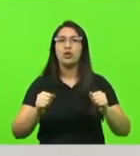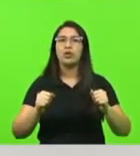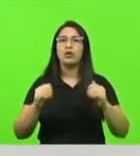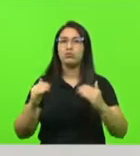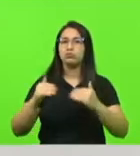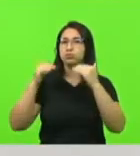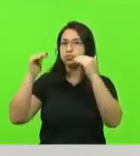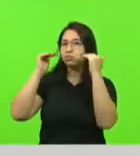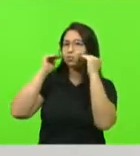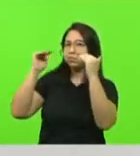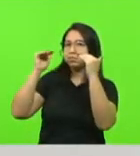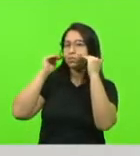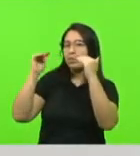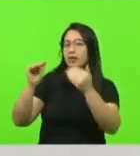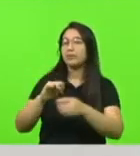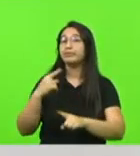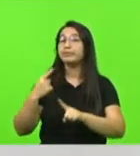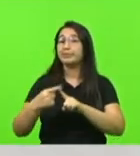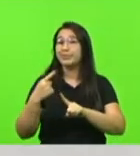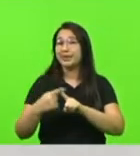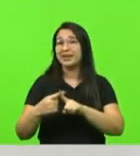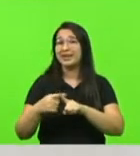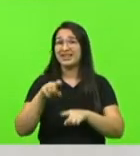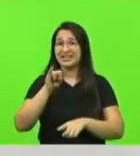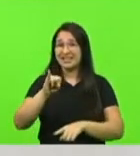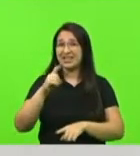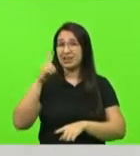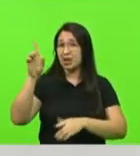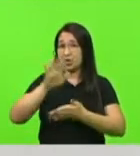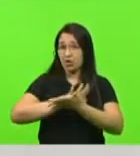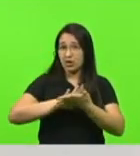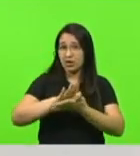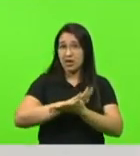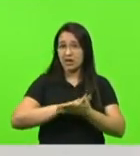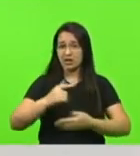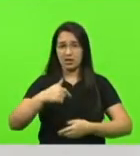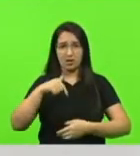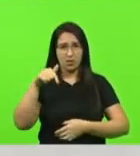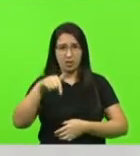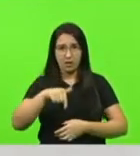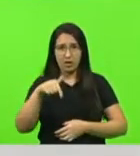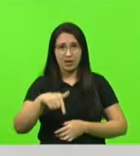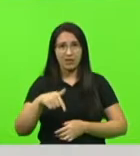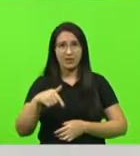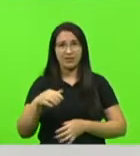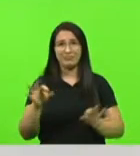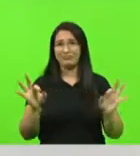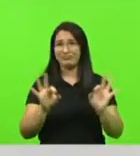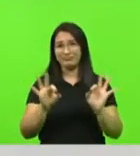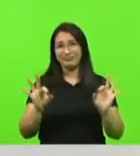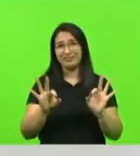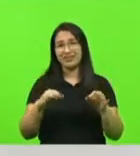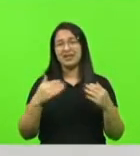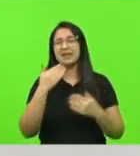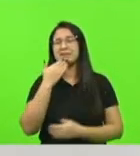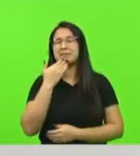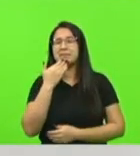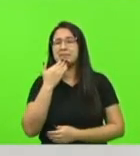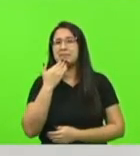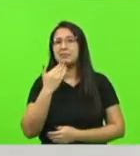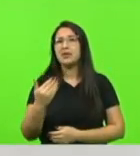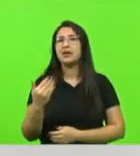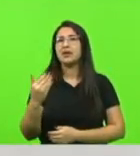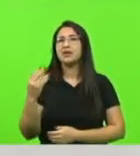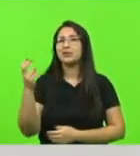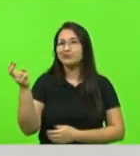glória, pois sem Ele, esse momento não seria possível, e eu peço a sua sabedoria que recaia sobre